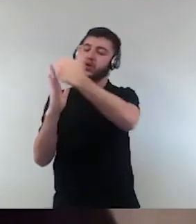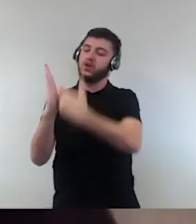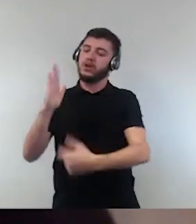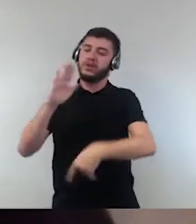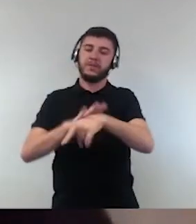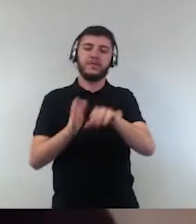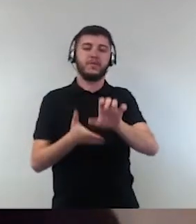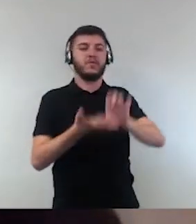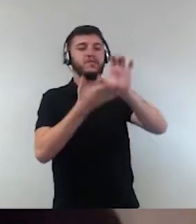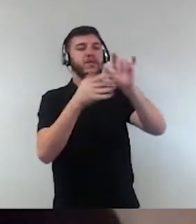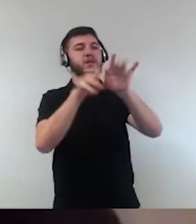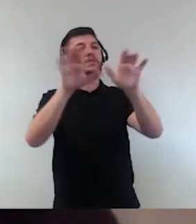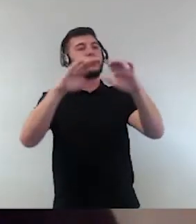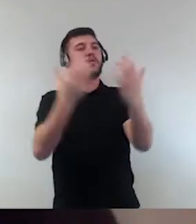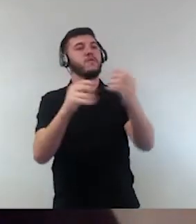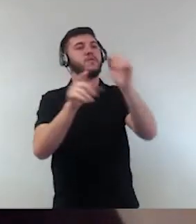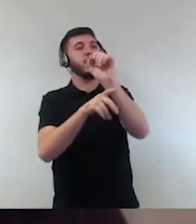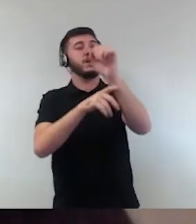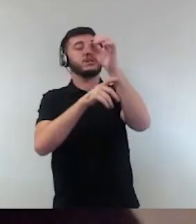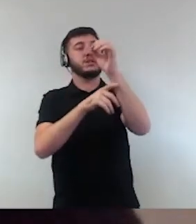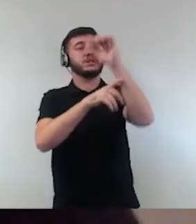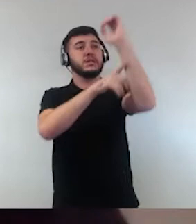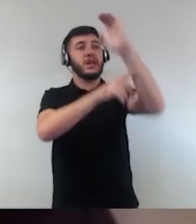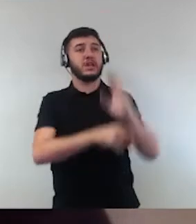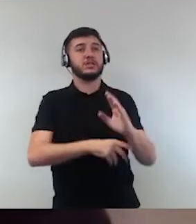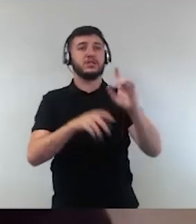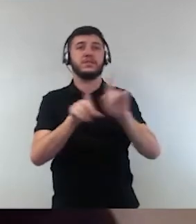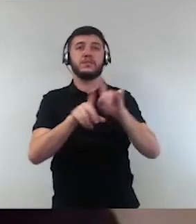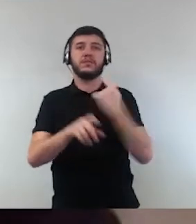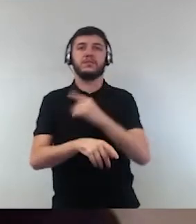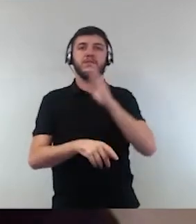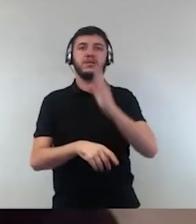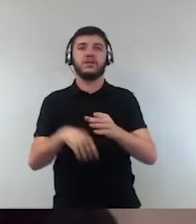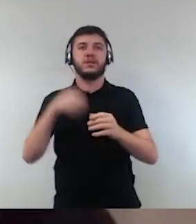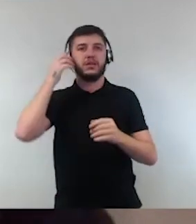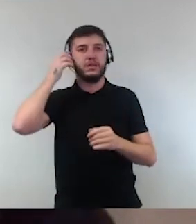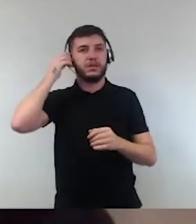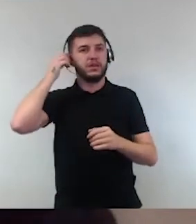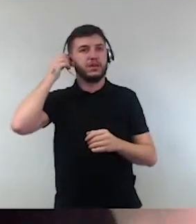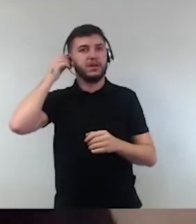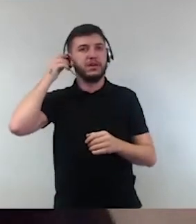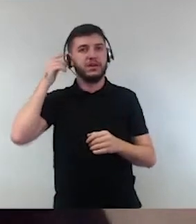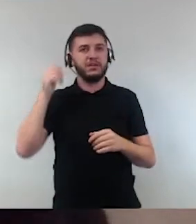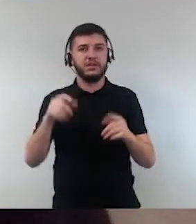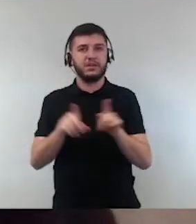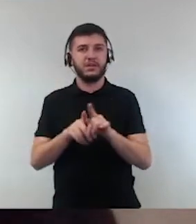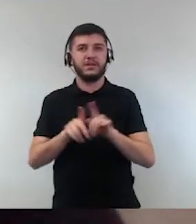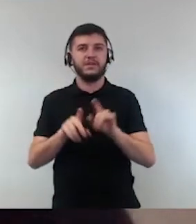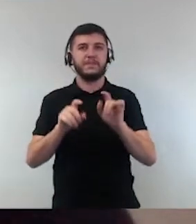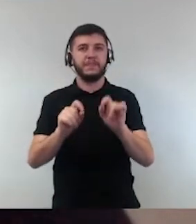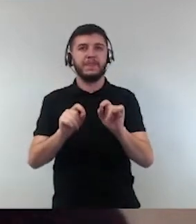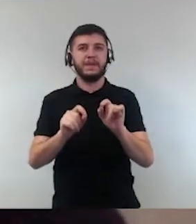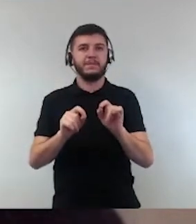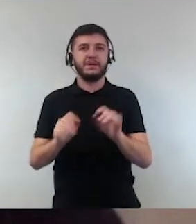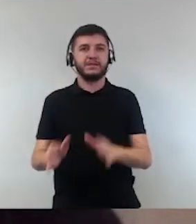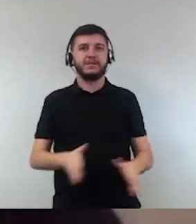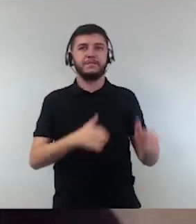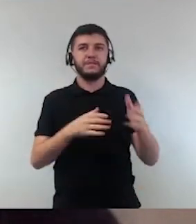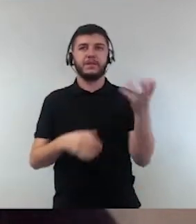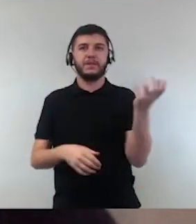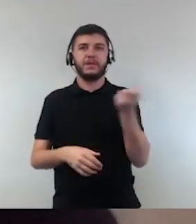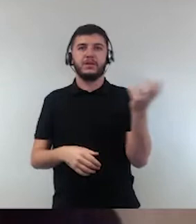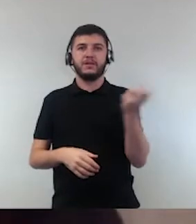Das conferências nacionais que estávamos comumente acostumados a ver de forma presencial. Espero que ano que vem estejamos todos de